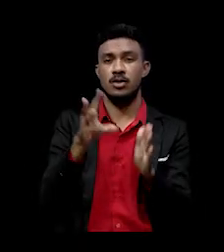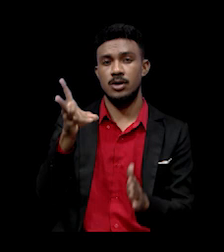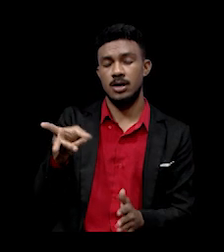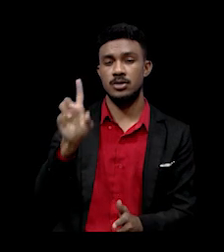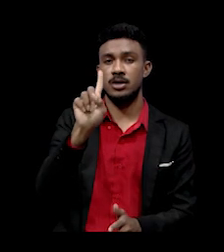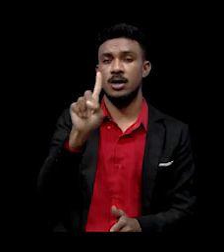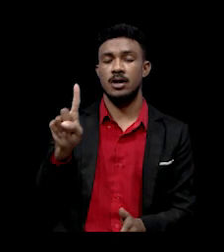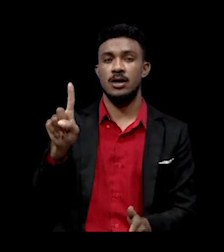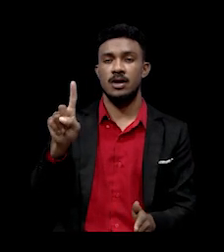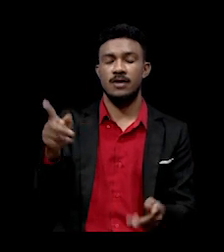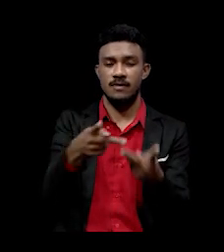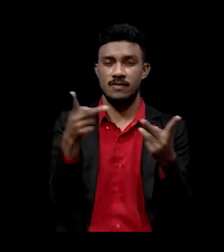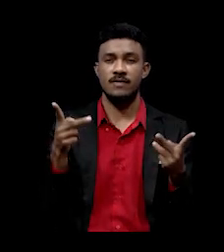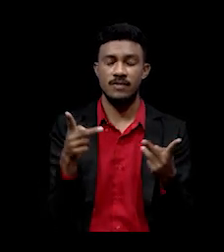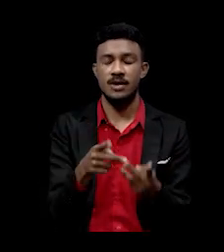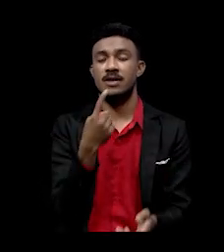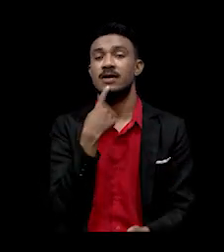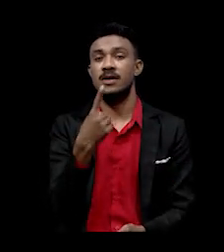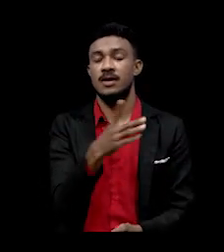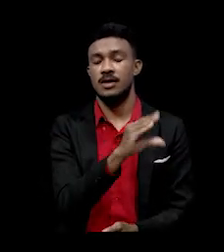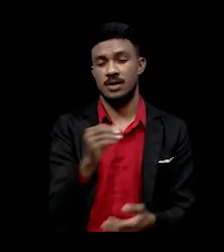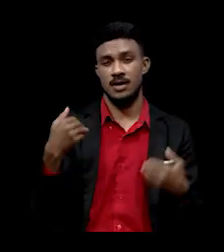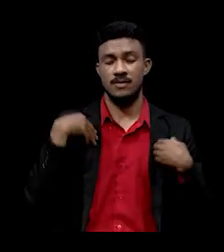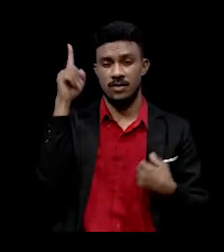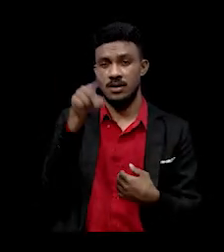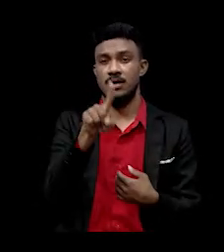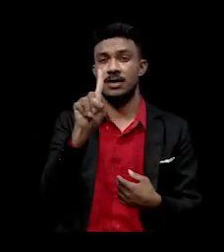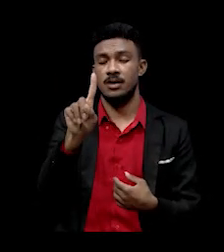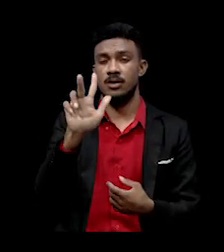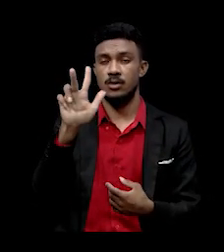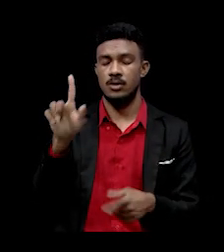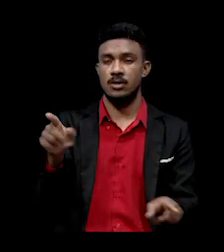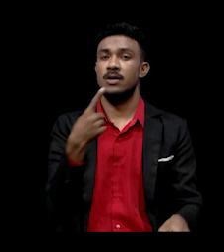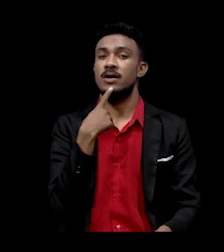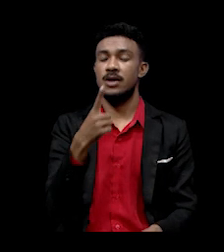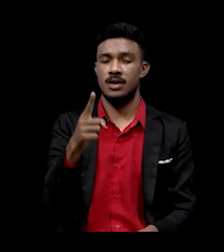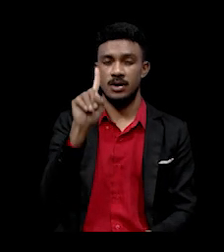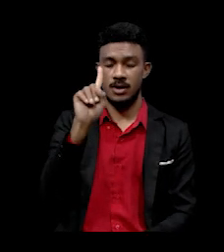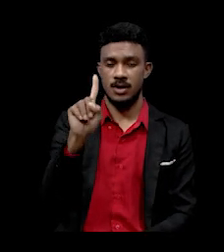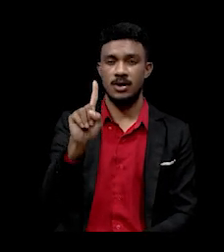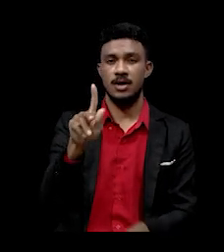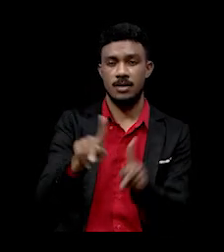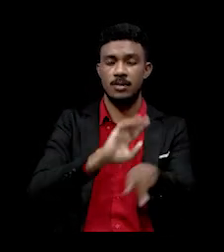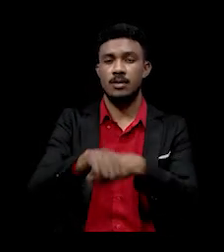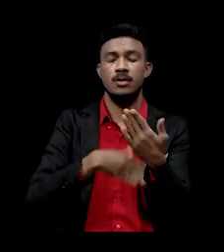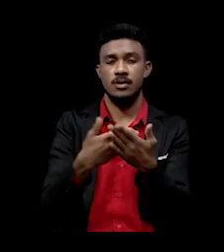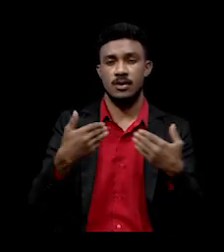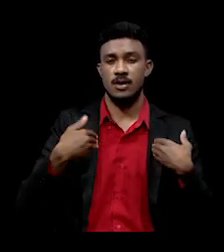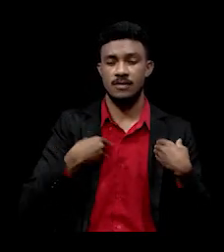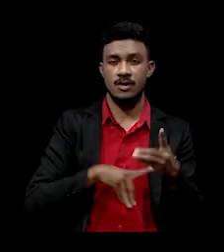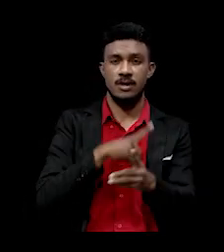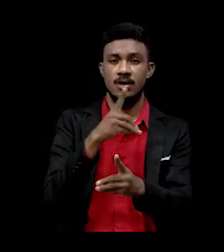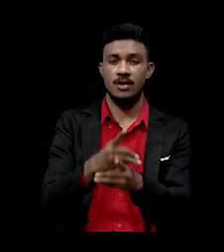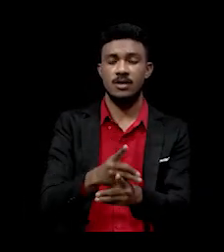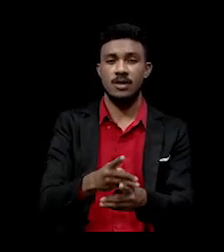ida meio ambiente hateten, iha alinea ida totolu hanesan, alinea ida, ema hotu iha direito atu moris iha